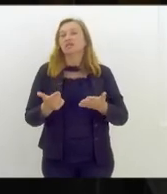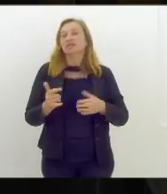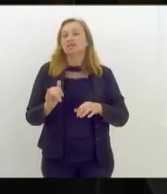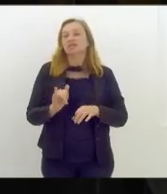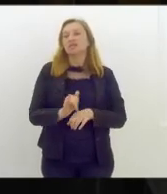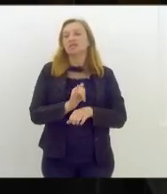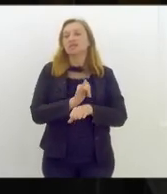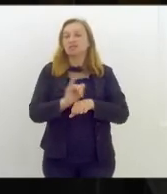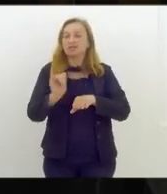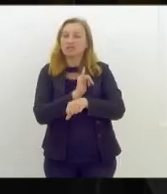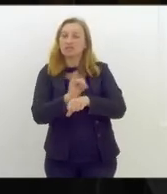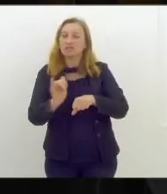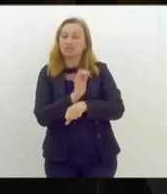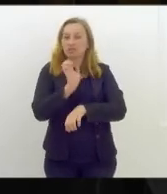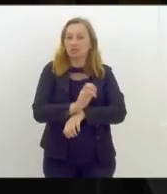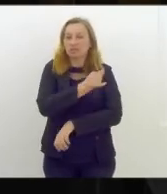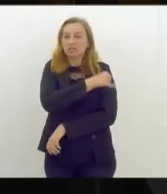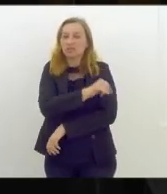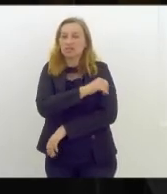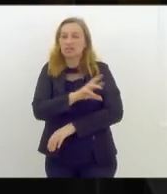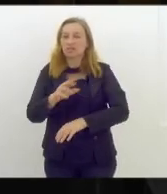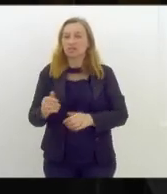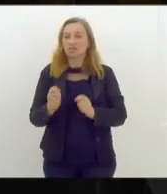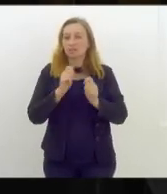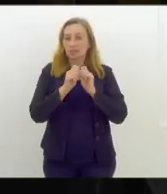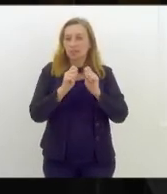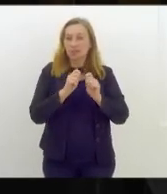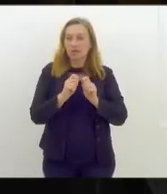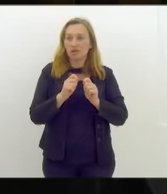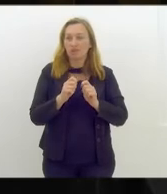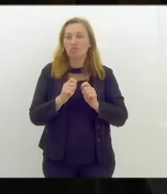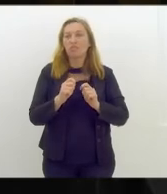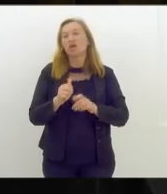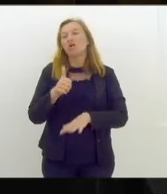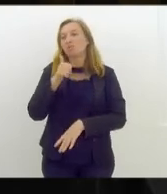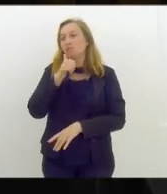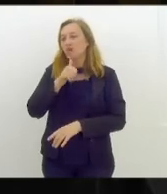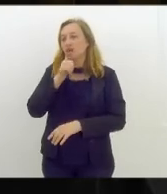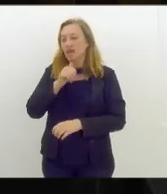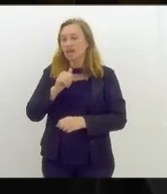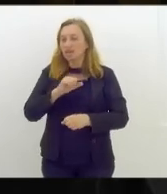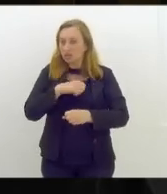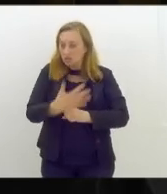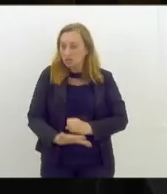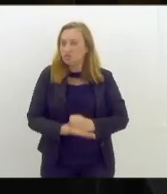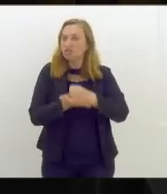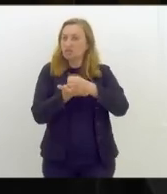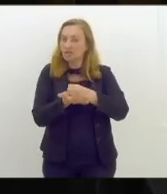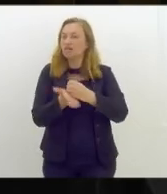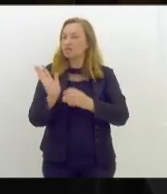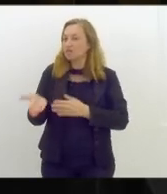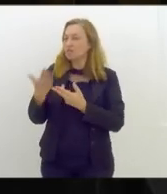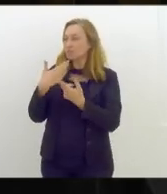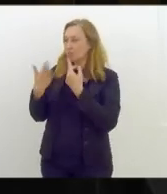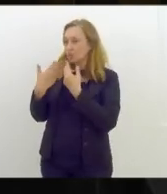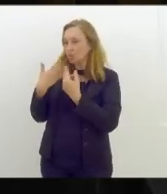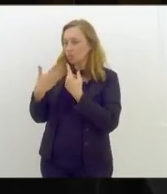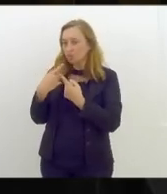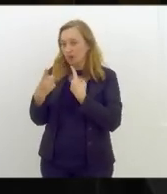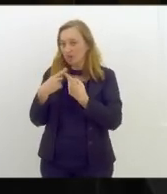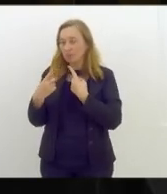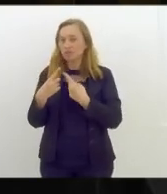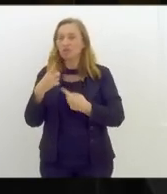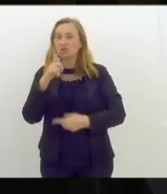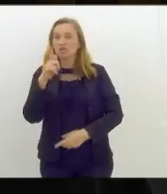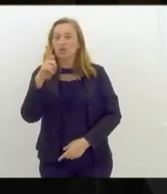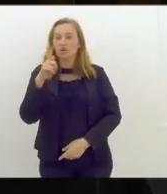do Estado do Rio de Janeiro e apresentadora do programa Mulheres Sustentáveis, onde eu já estive batendo papo com a Geisa. E a Geisa teve